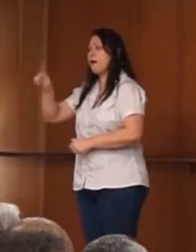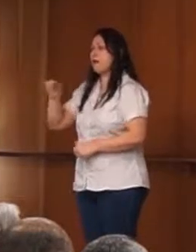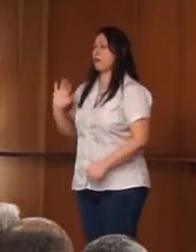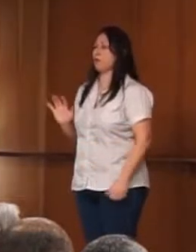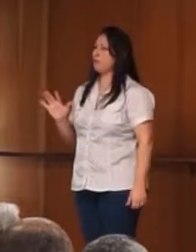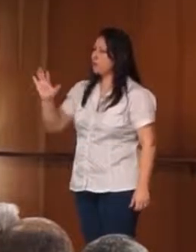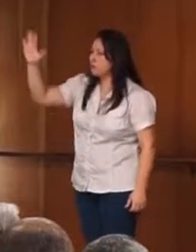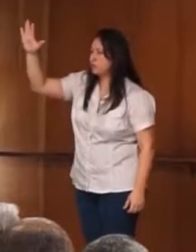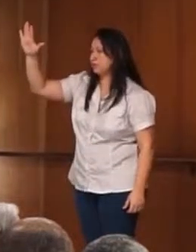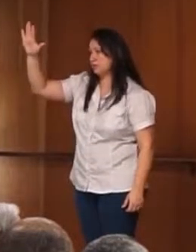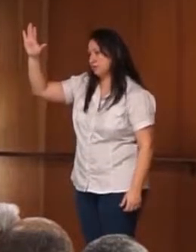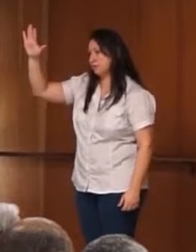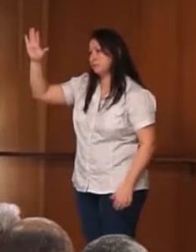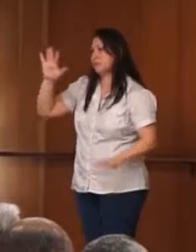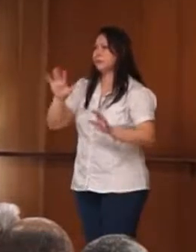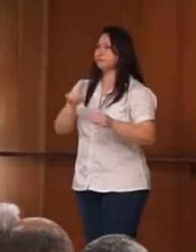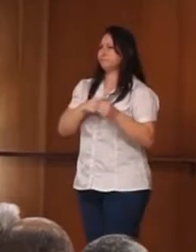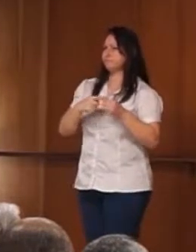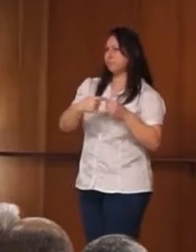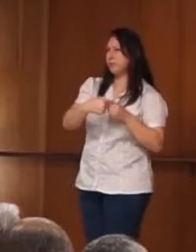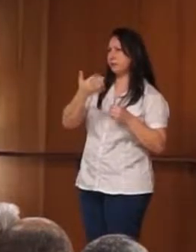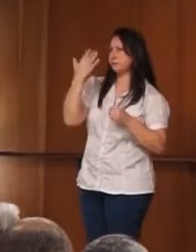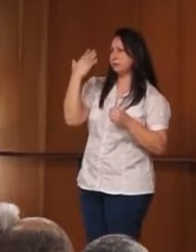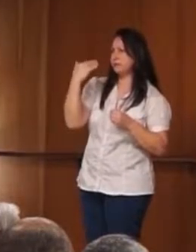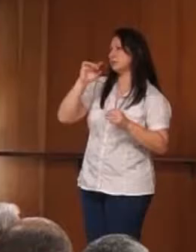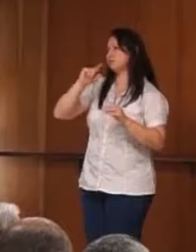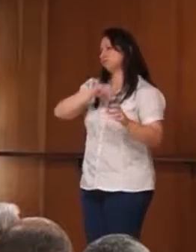mais uma comunidade do que um bairro como era antigamente.